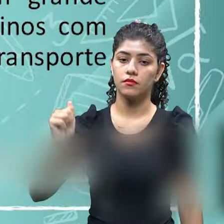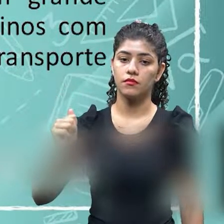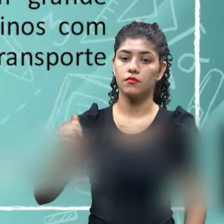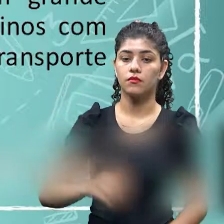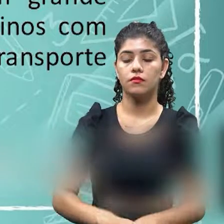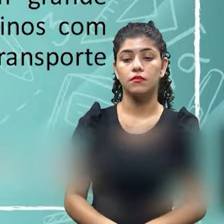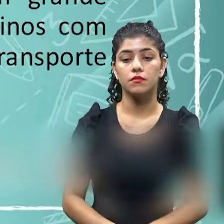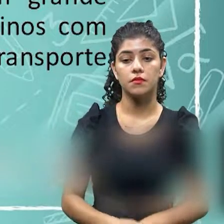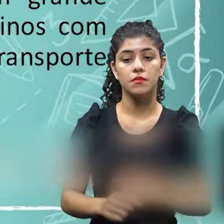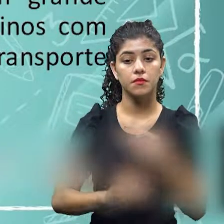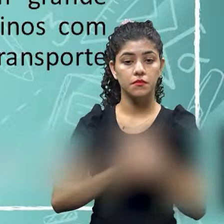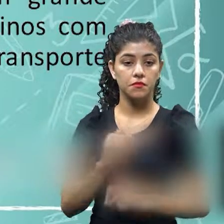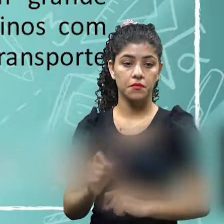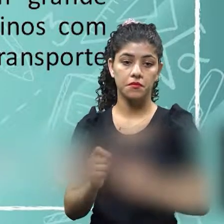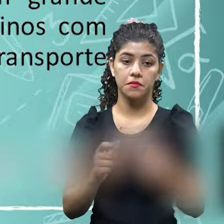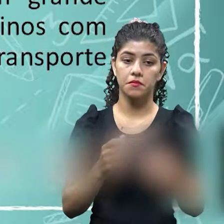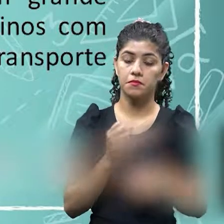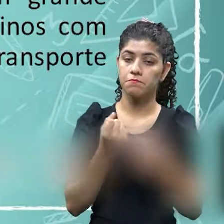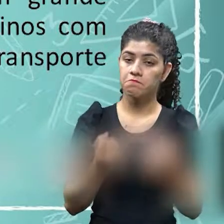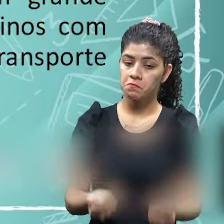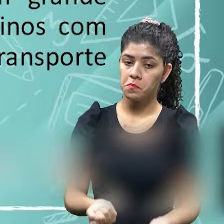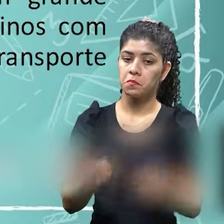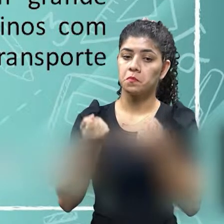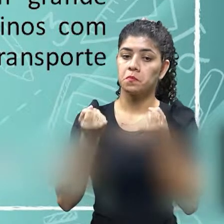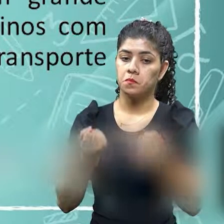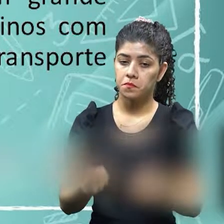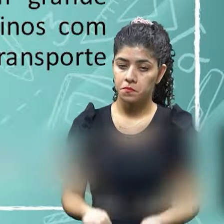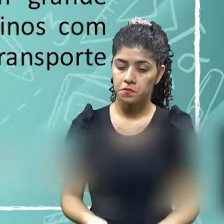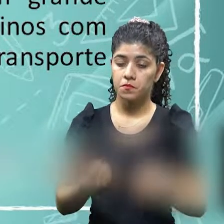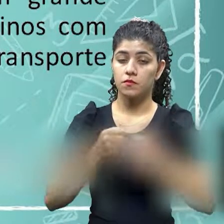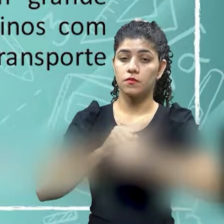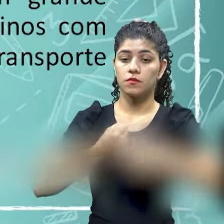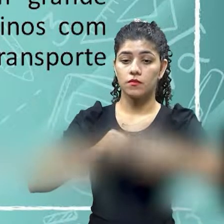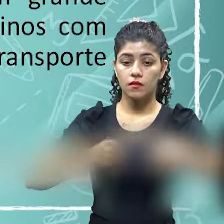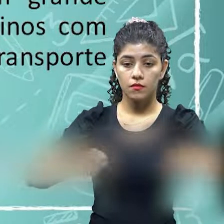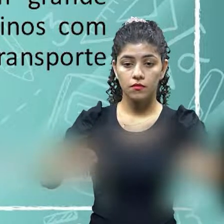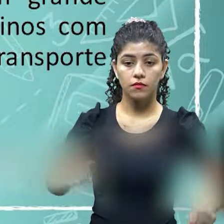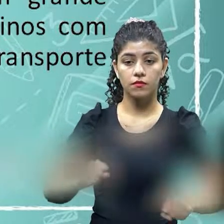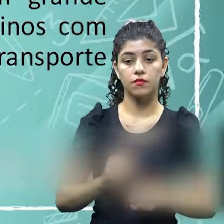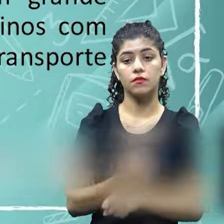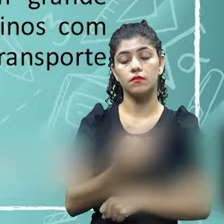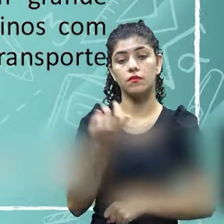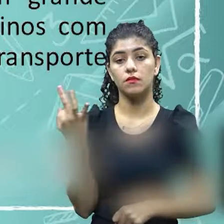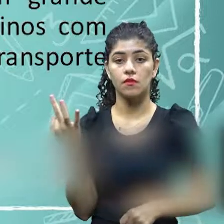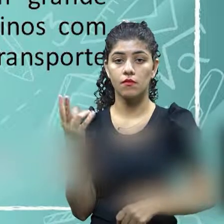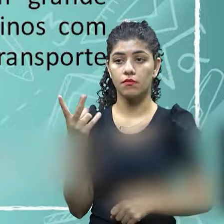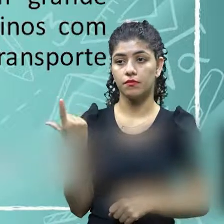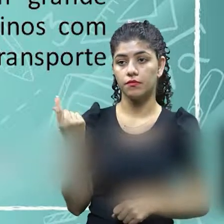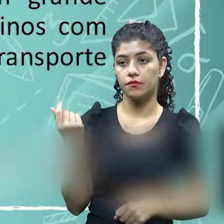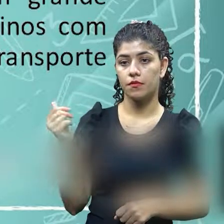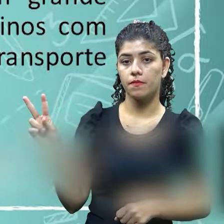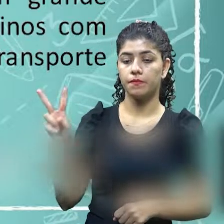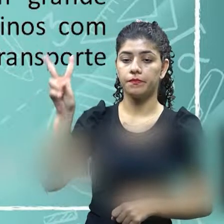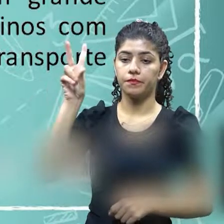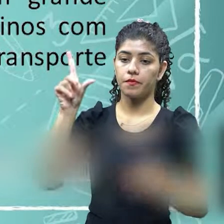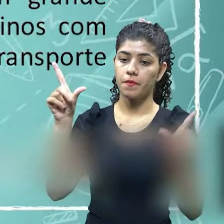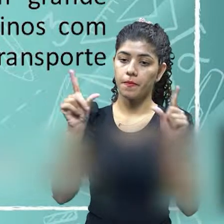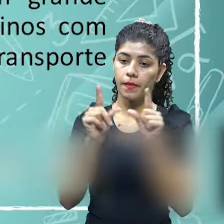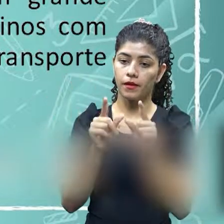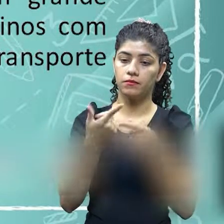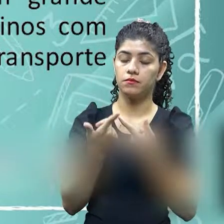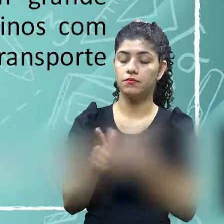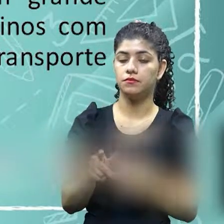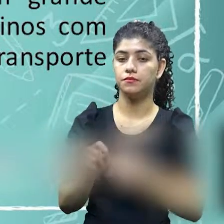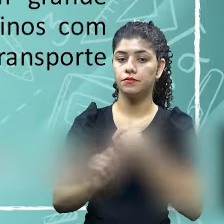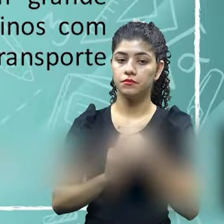marítimo, lacustre ou fluvial, recomendado para cargas pesadas, em grande quantidade, com baixo valor agregado ou para